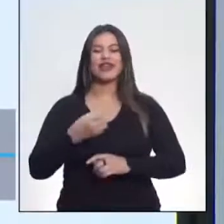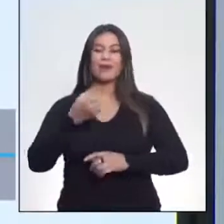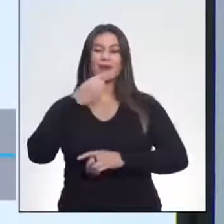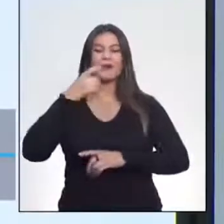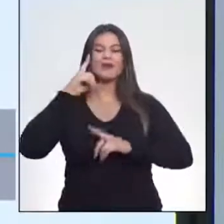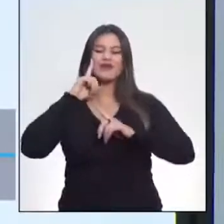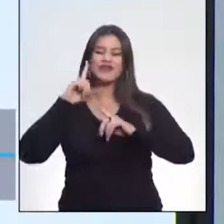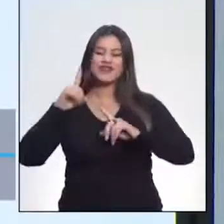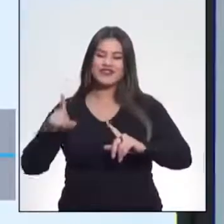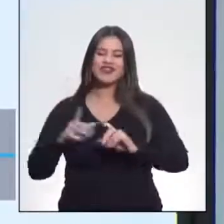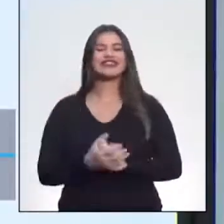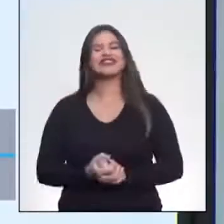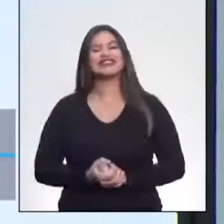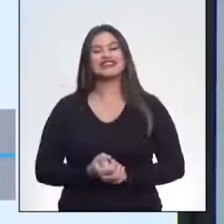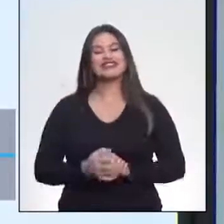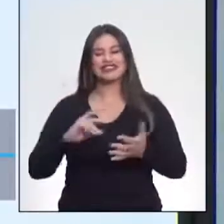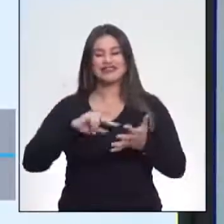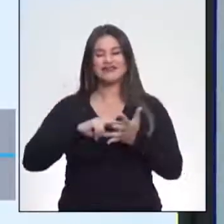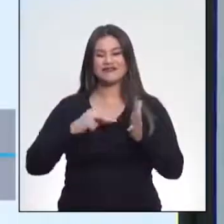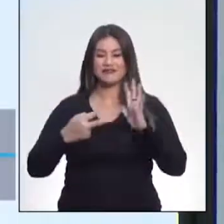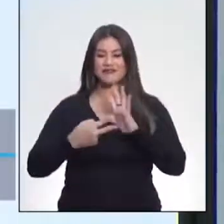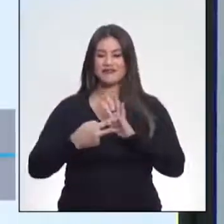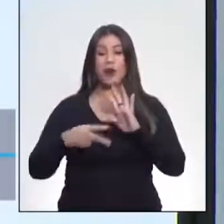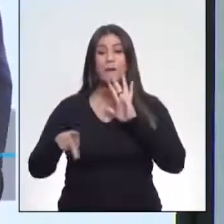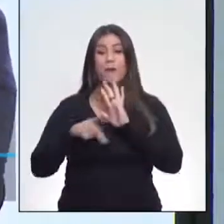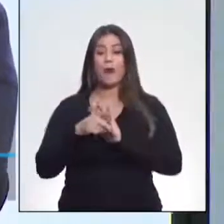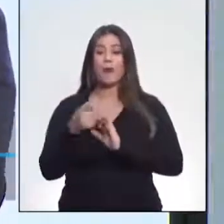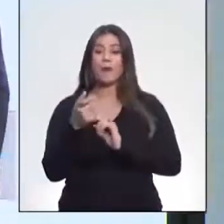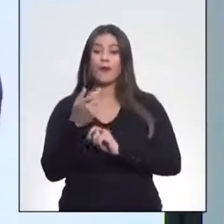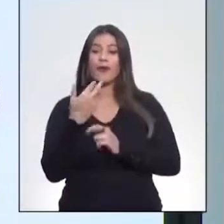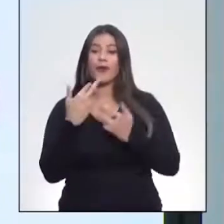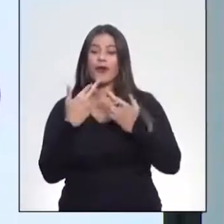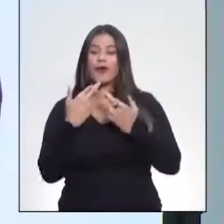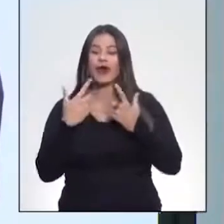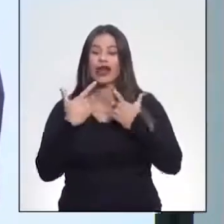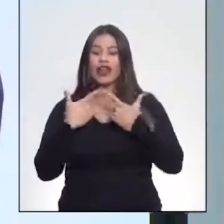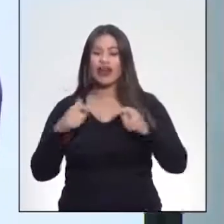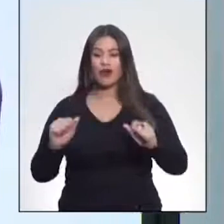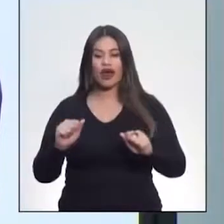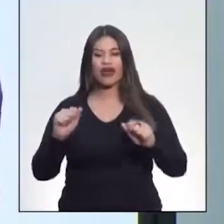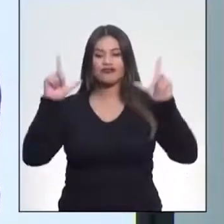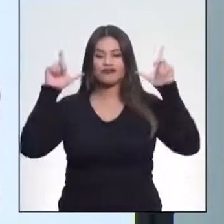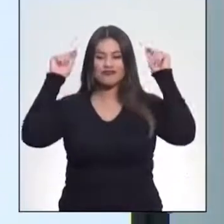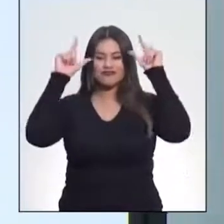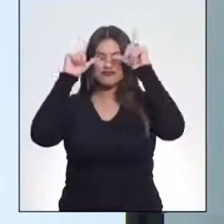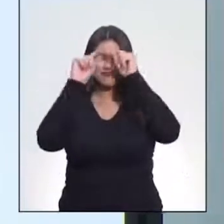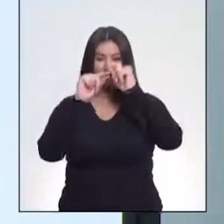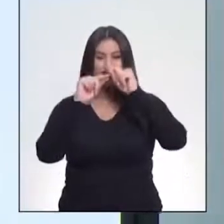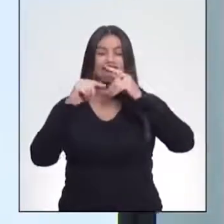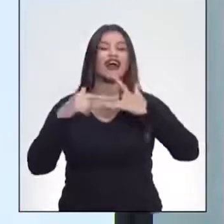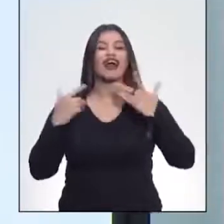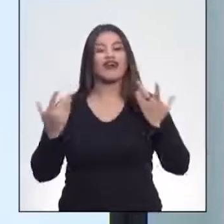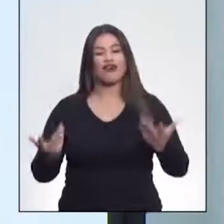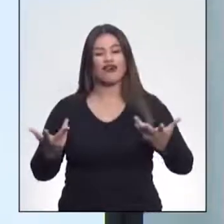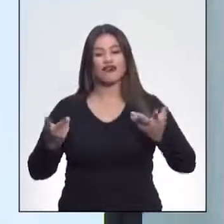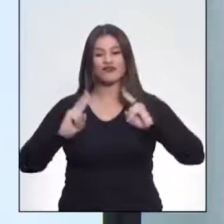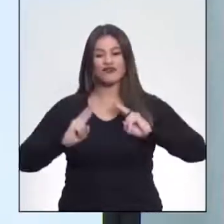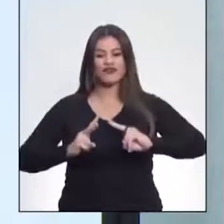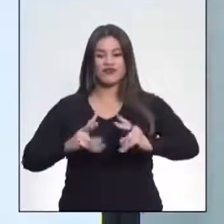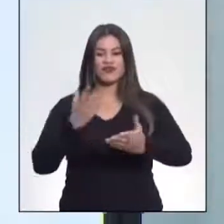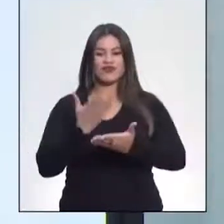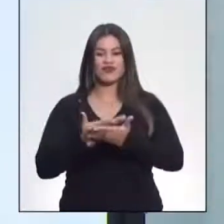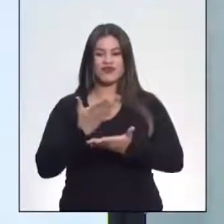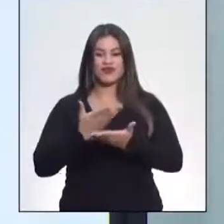ótimo dia para vocês eu tenho um significado essa saudação bom hoje nós vamos continuar os nossos estudos sobre a Grécia antiga